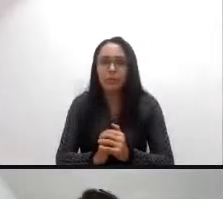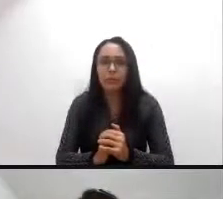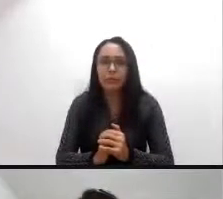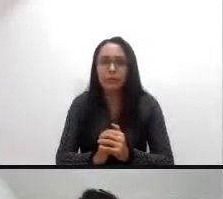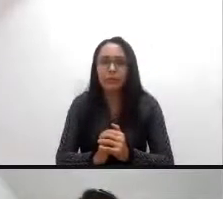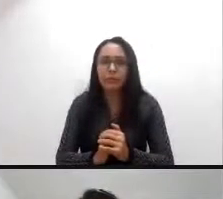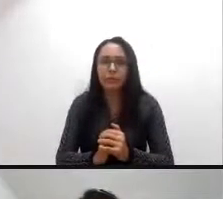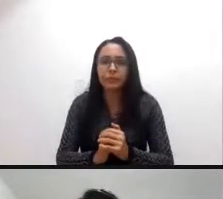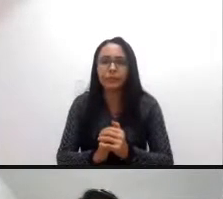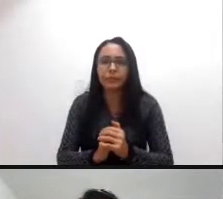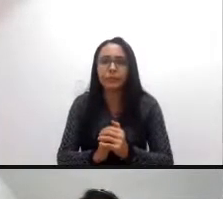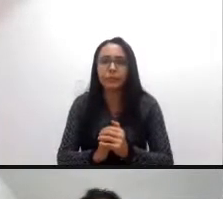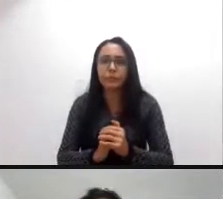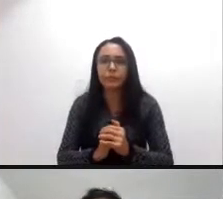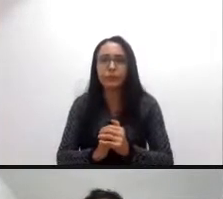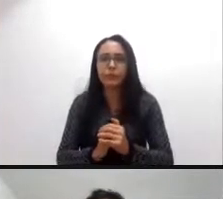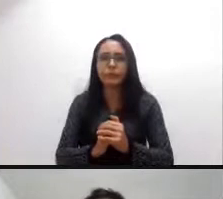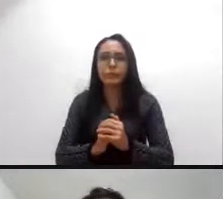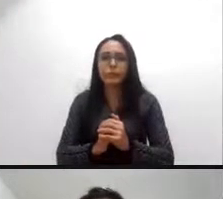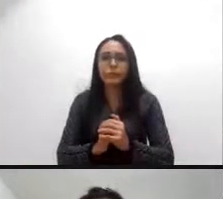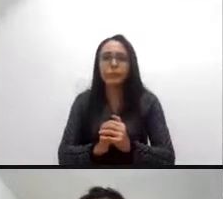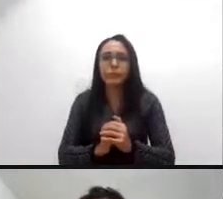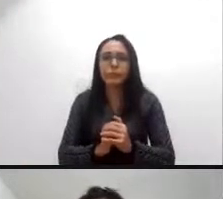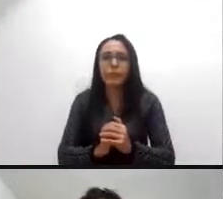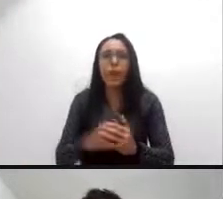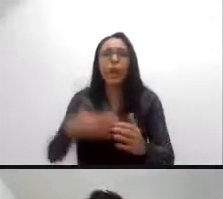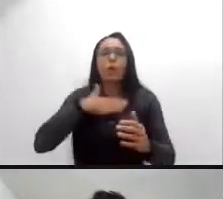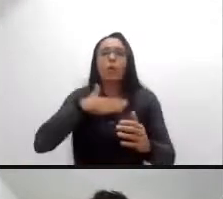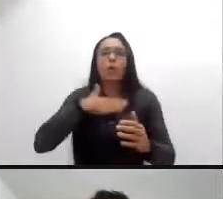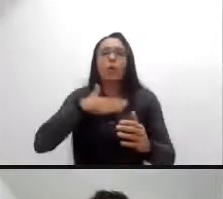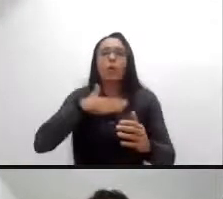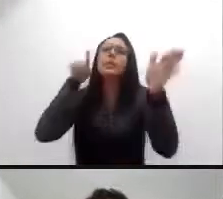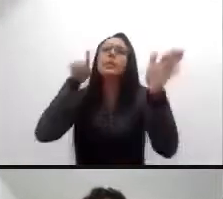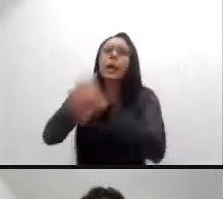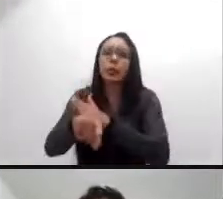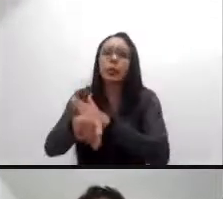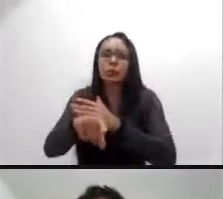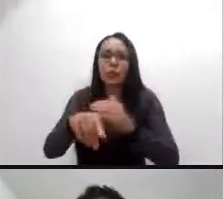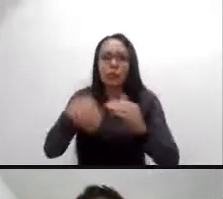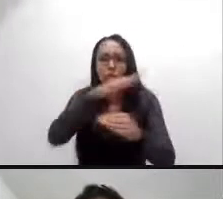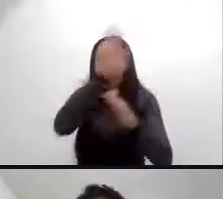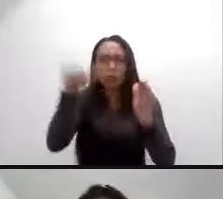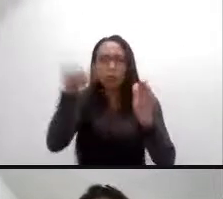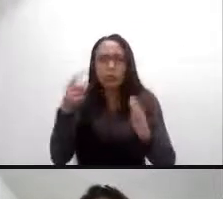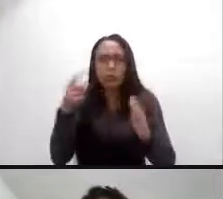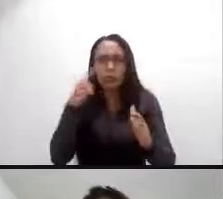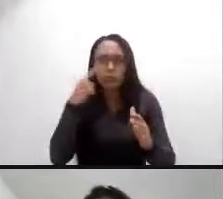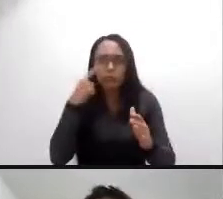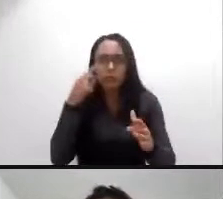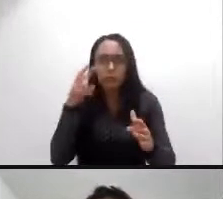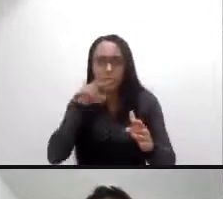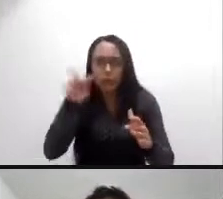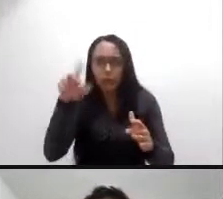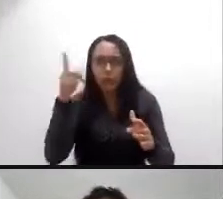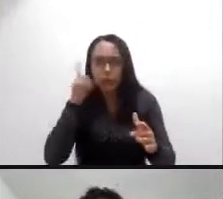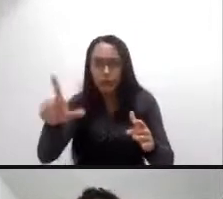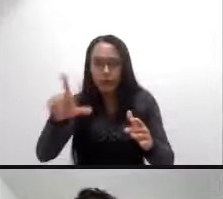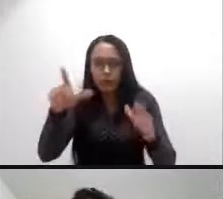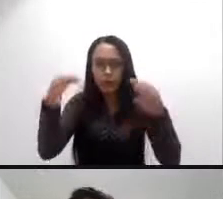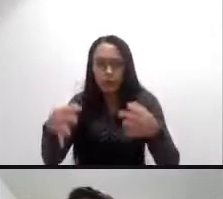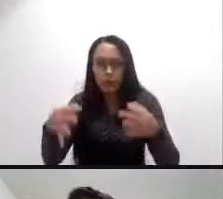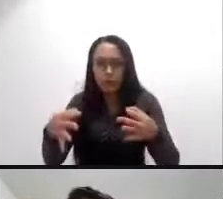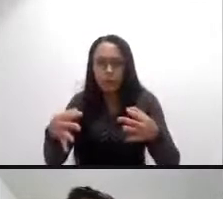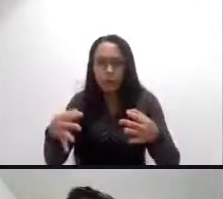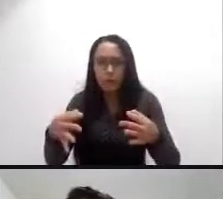discussão. Eu gostaria só de perguntar se está todo mundo vendo aqui o slide, se está tudo certo. O Neuza